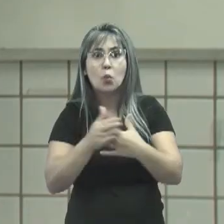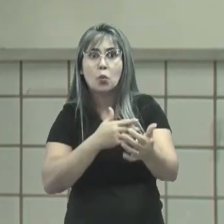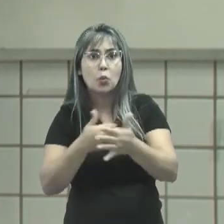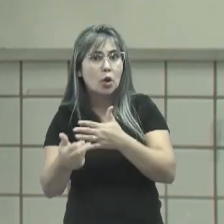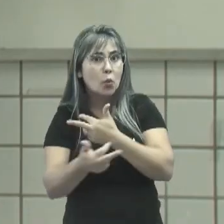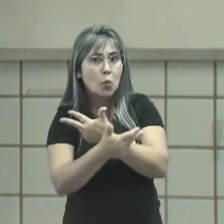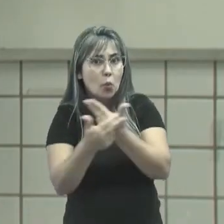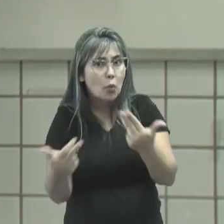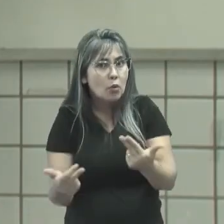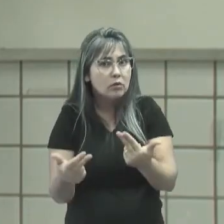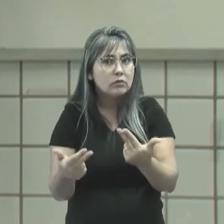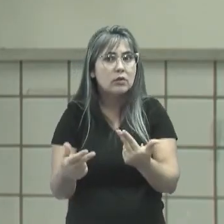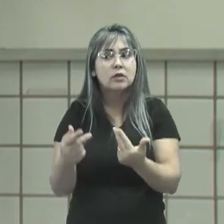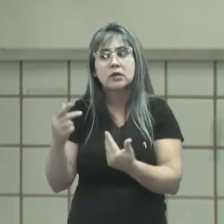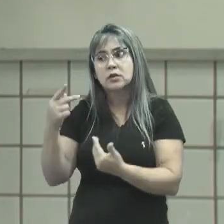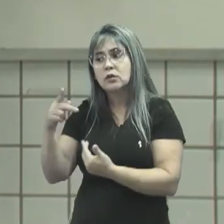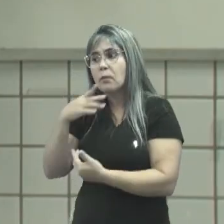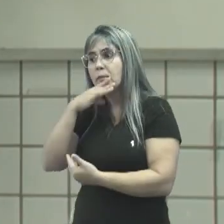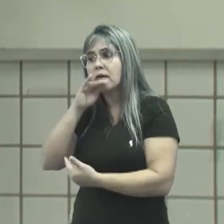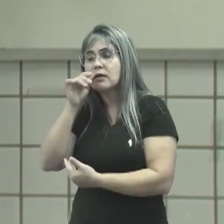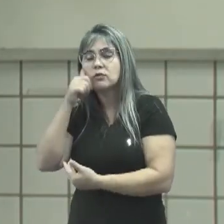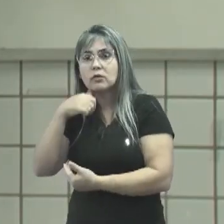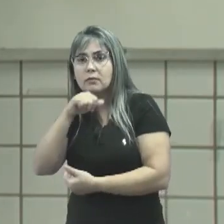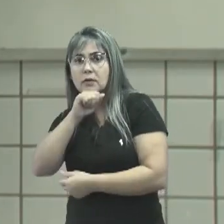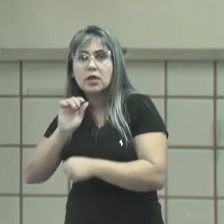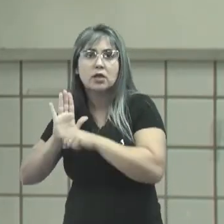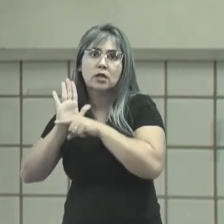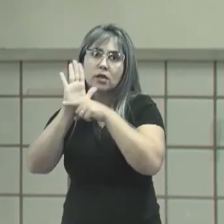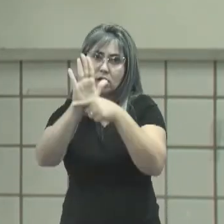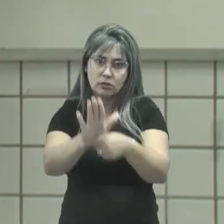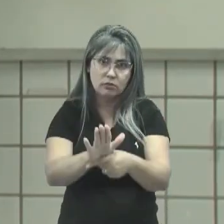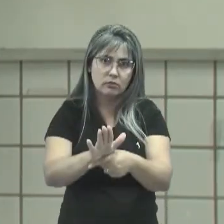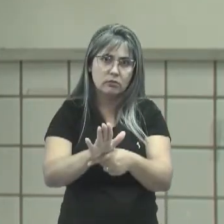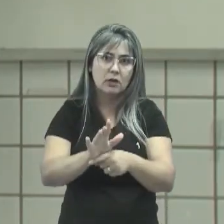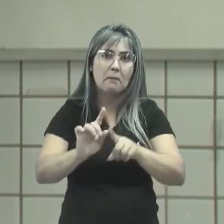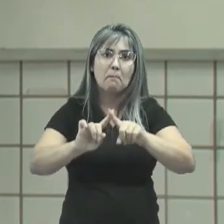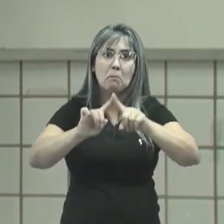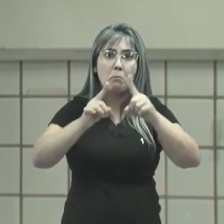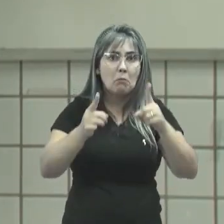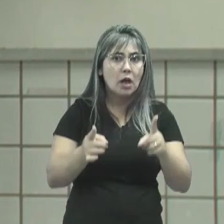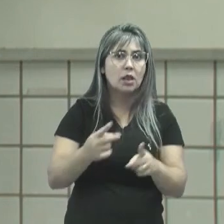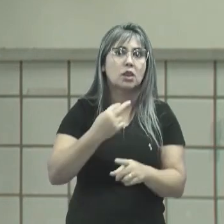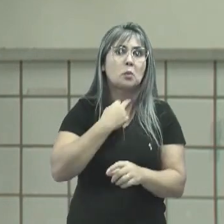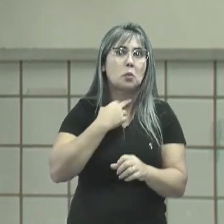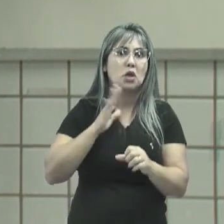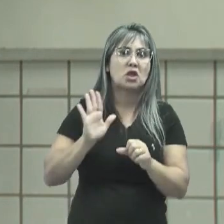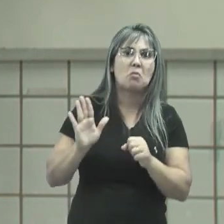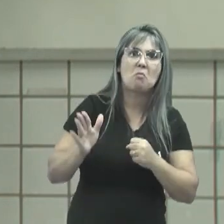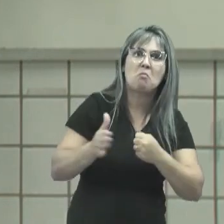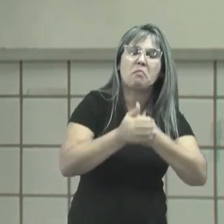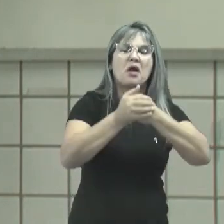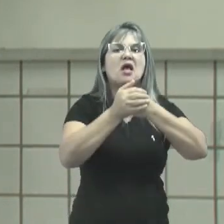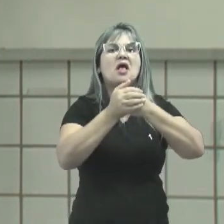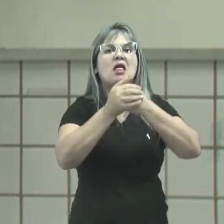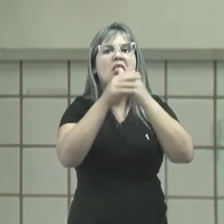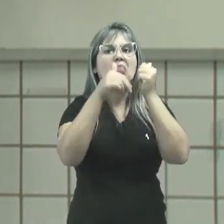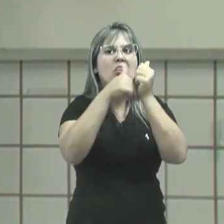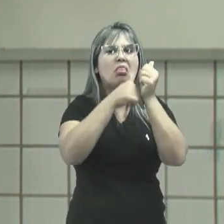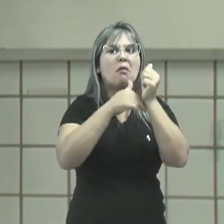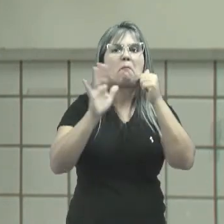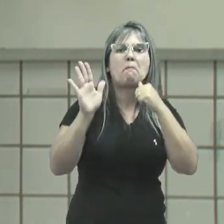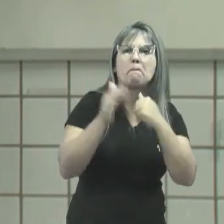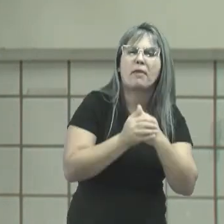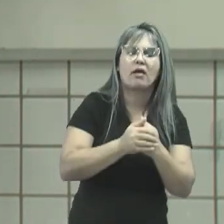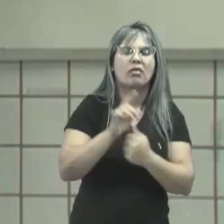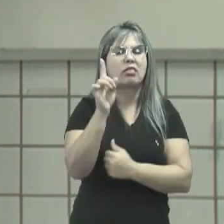você esconde senha, é porque realmente tudo que você está vendo ali não é uma coisa legal, não é uma coisa saudável. Então tem